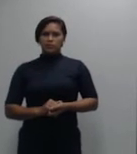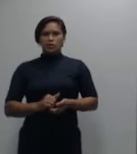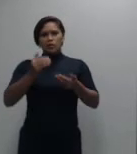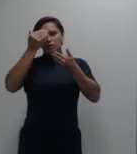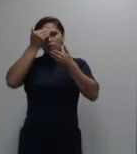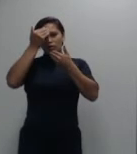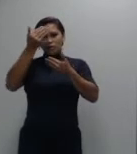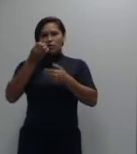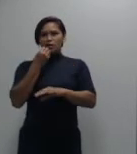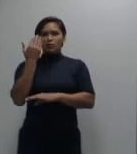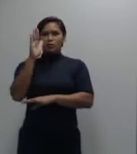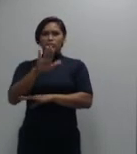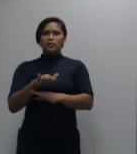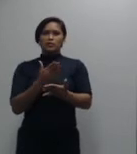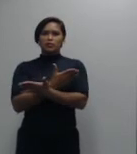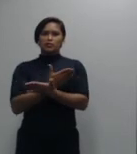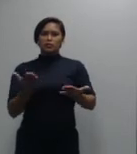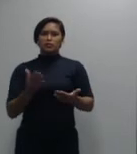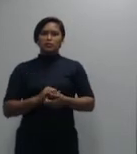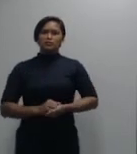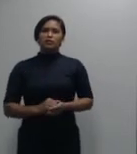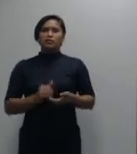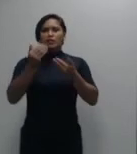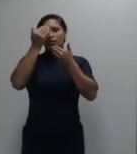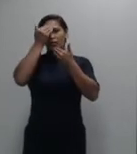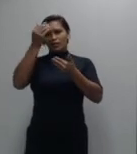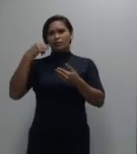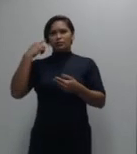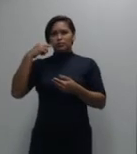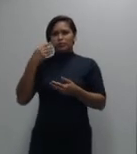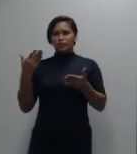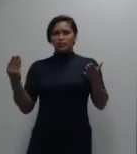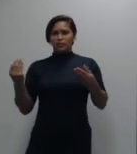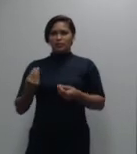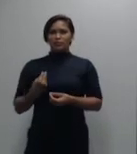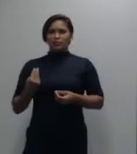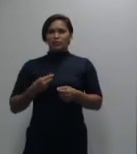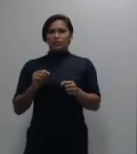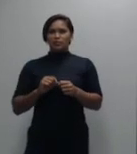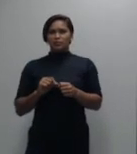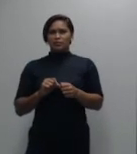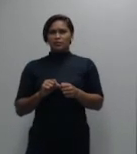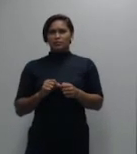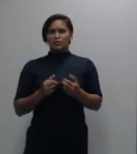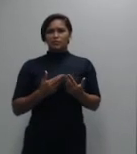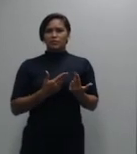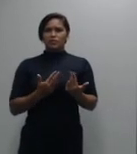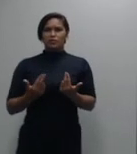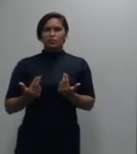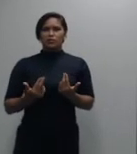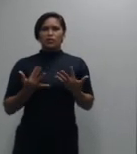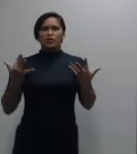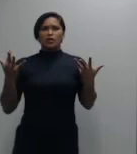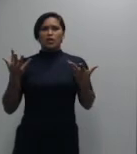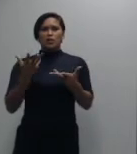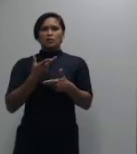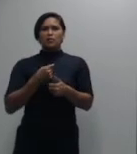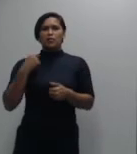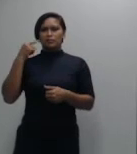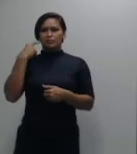terrestres Boa tarde a todos boa tarde e agradeço os alimentos advogados e fizeram com muito brilho sustentações